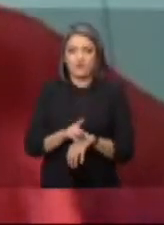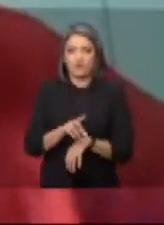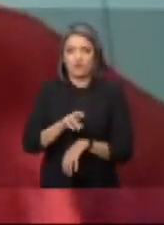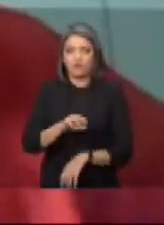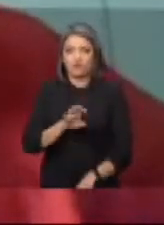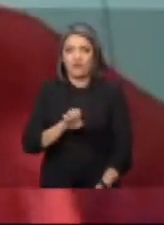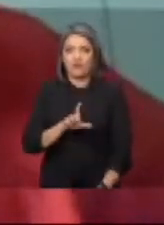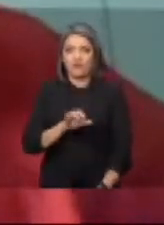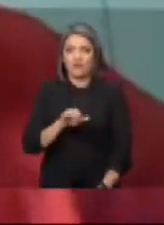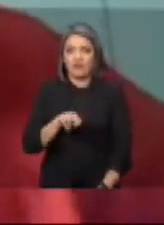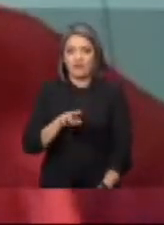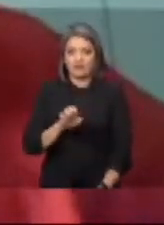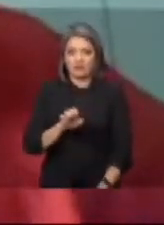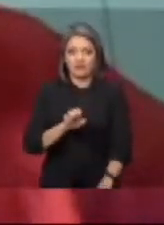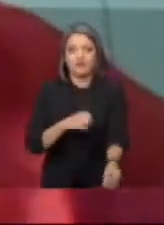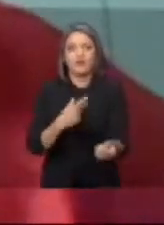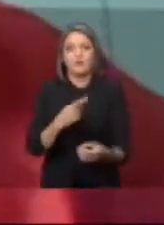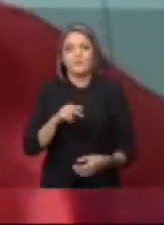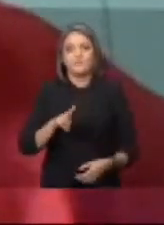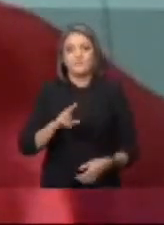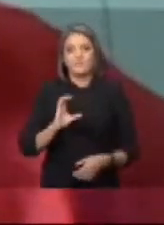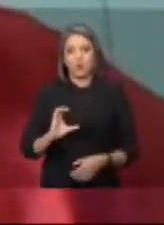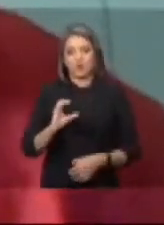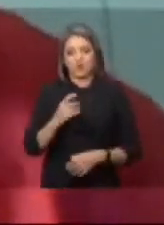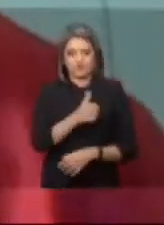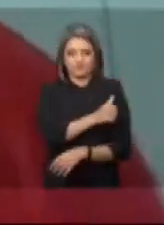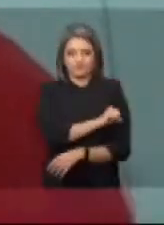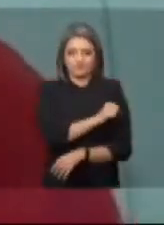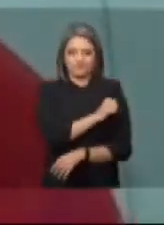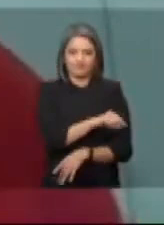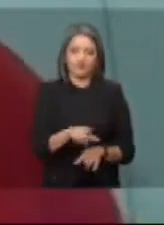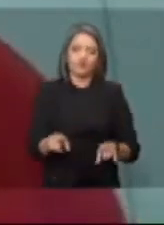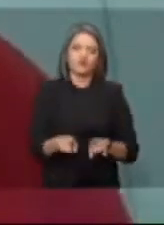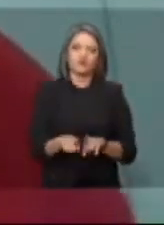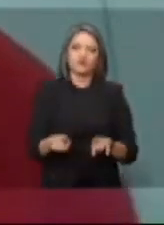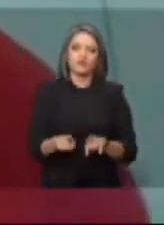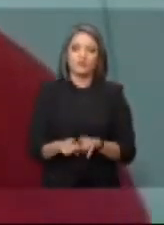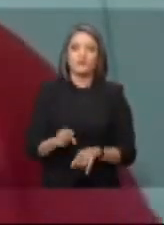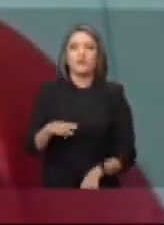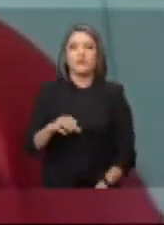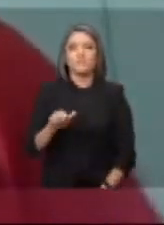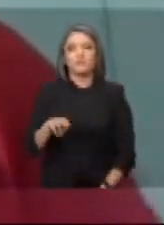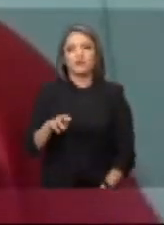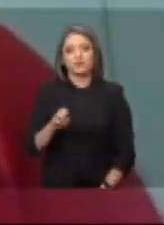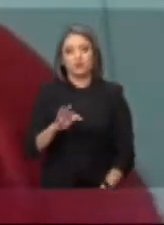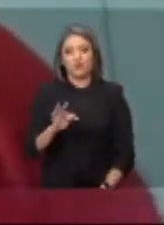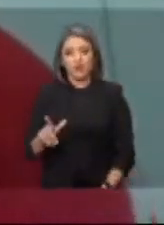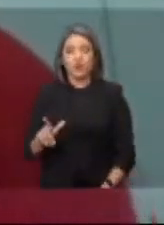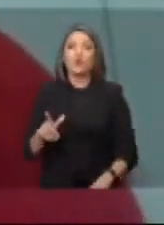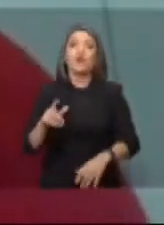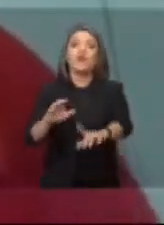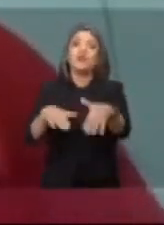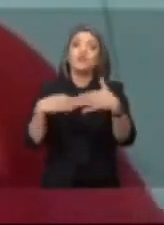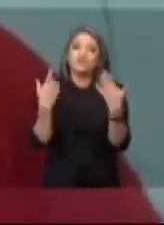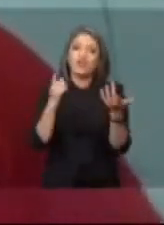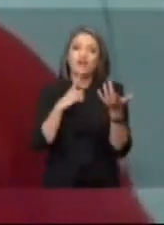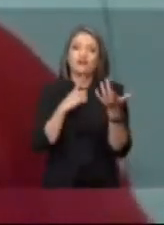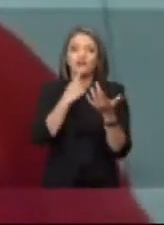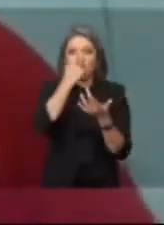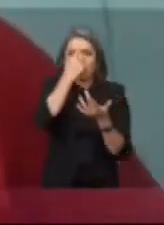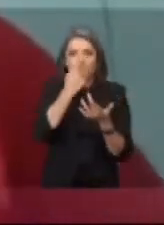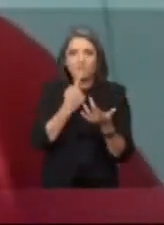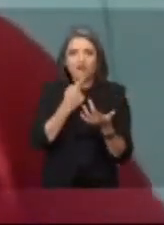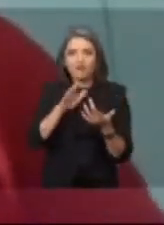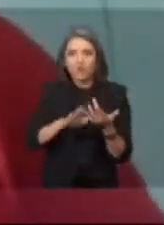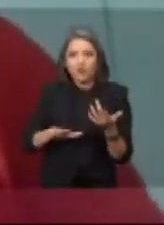e junto com a campanha Criança Não É de Rua, pelo Manuel Torquato. E lá nós já traçamos um certo perfil das crianças que, de forma